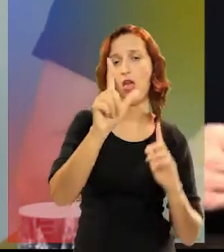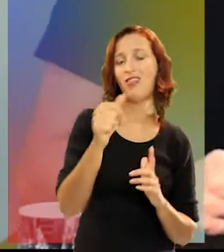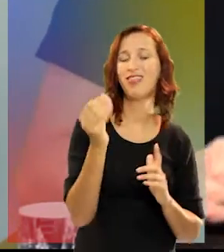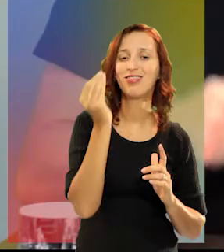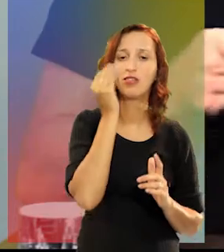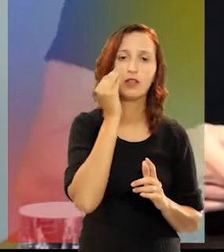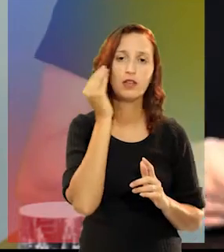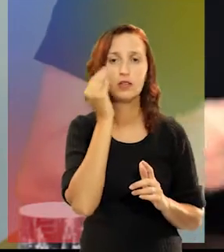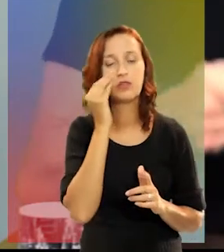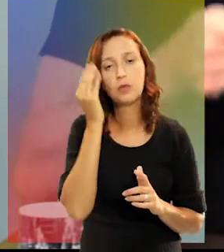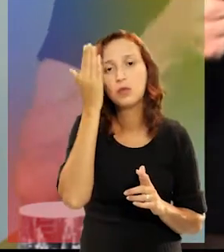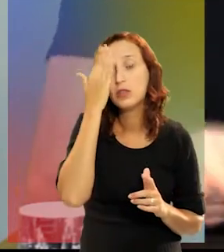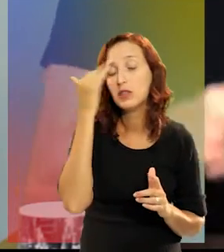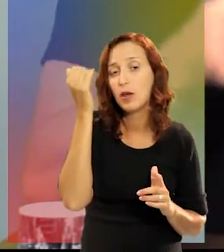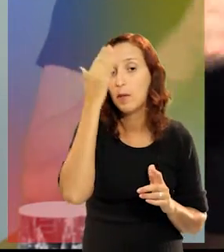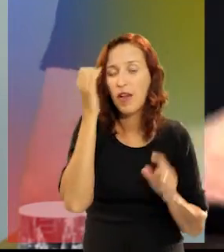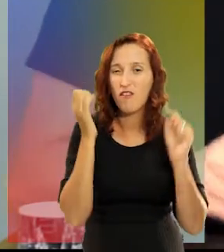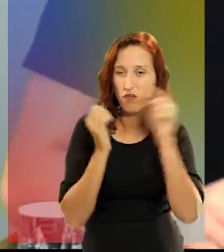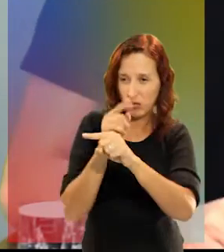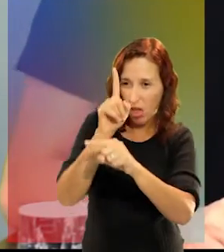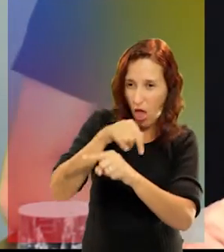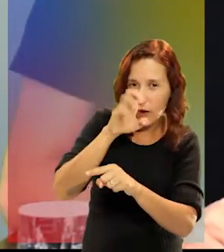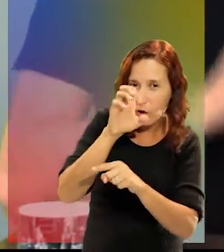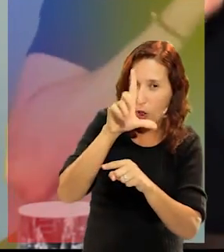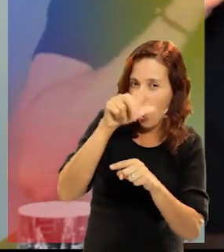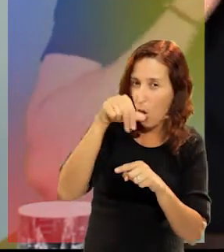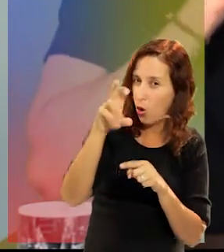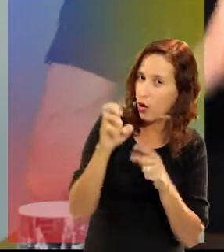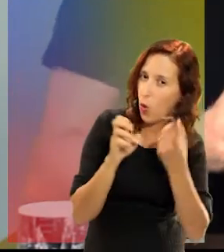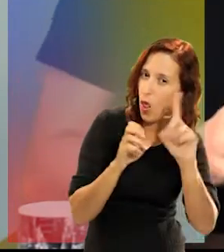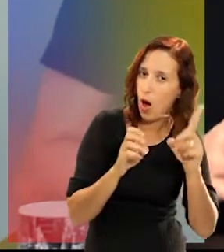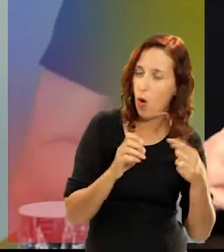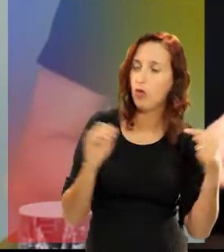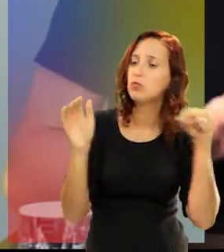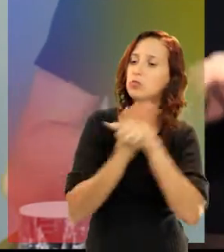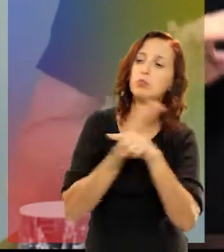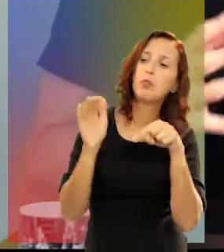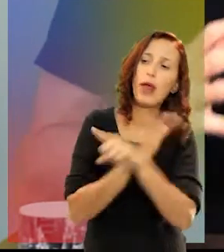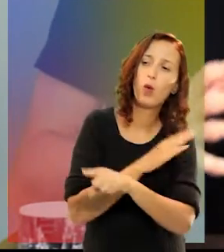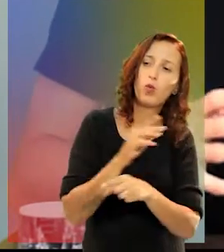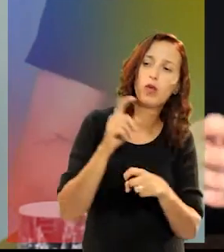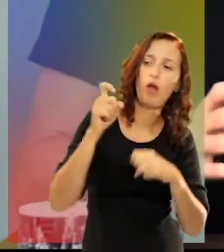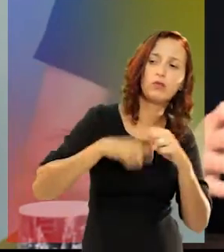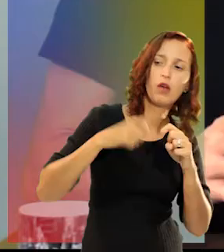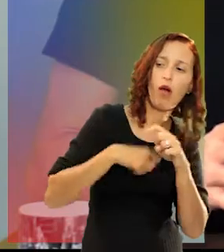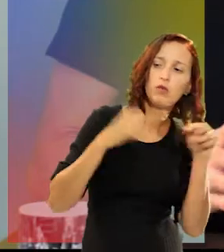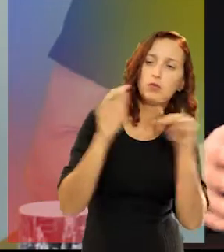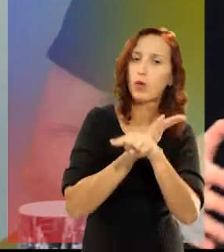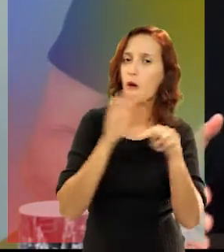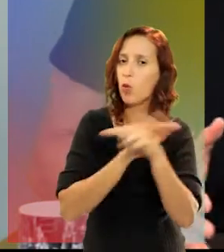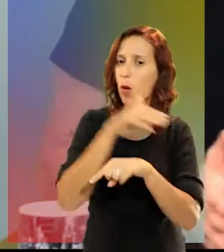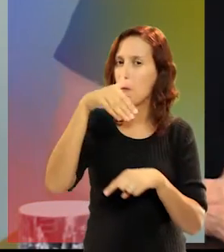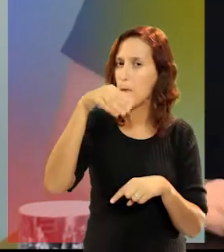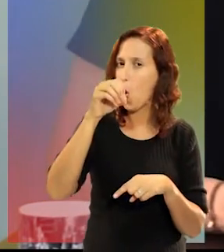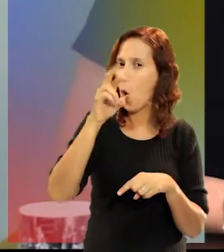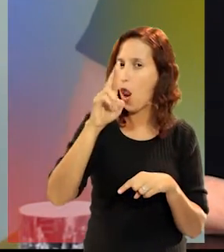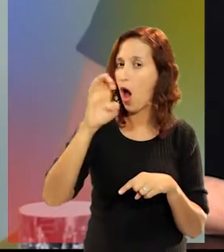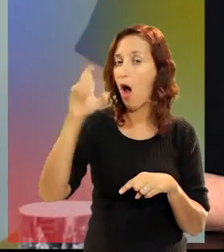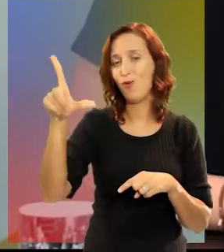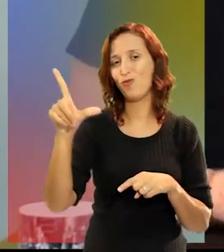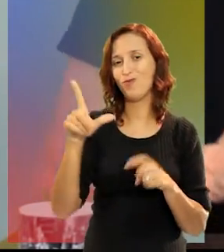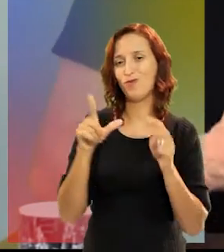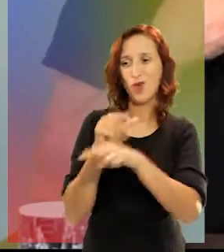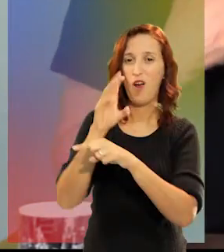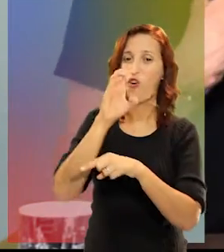é o teste pra saber se o cara é ou não é um replicante. São perguntas de cunho sexual, moral, que o replicante, ele não é dotado